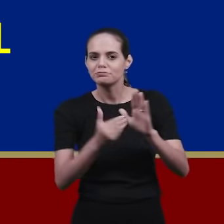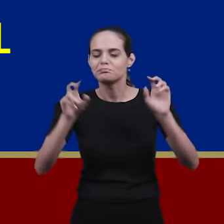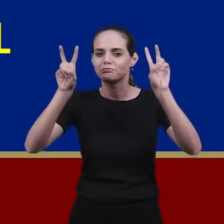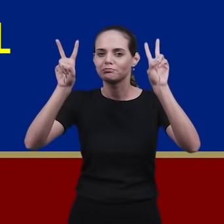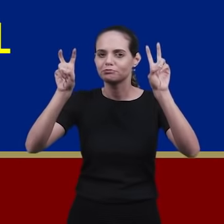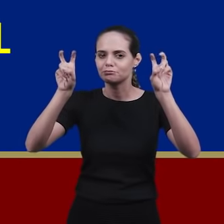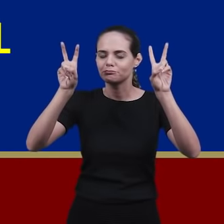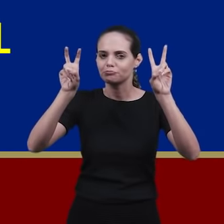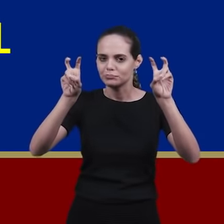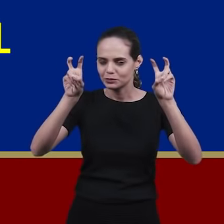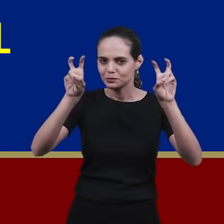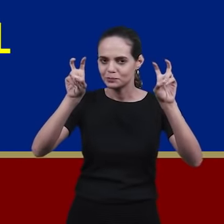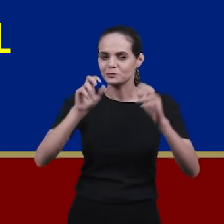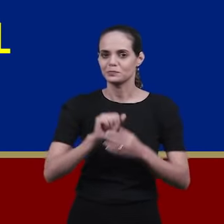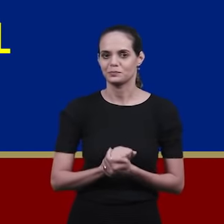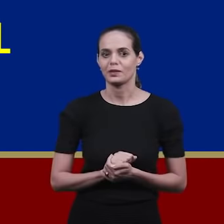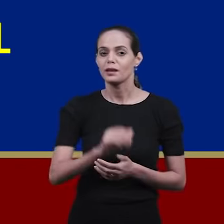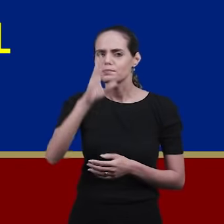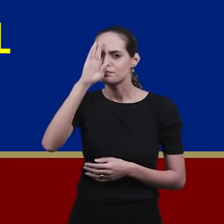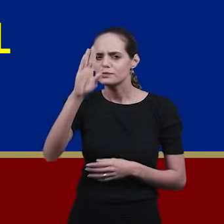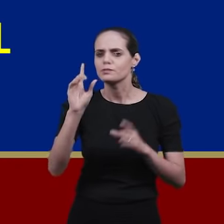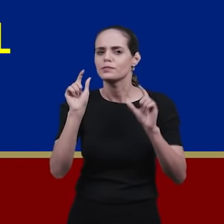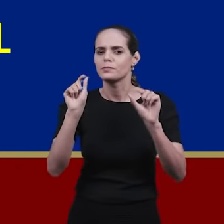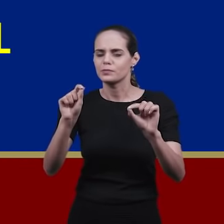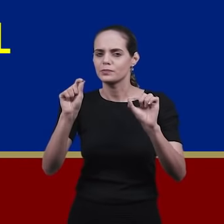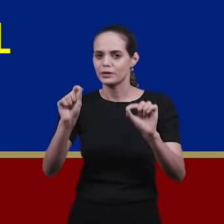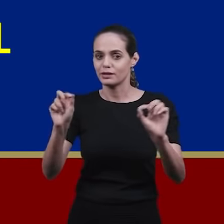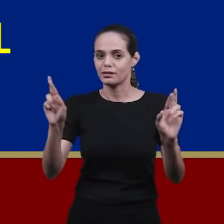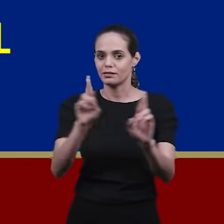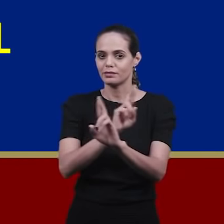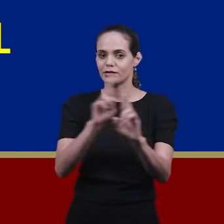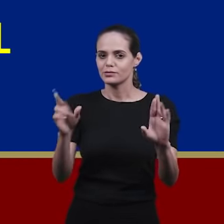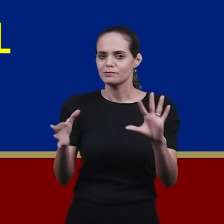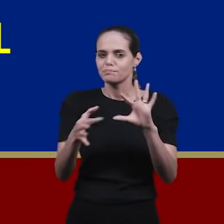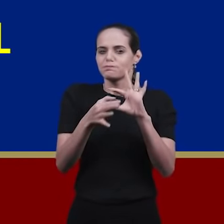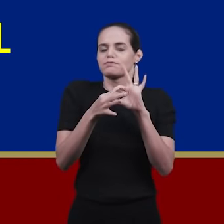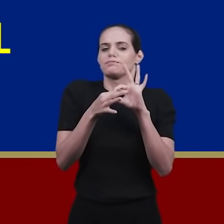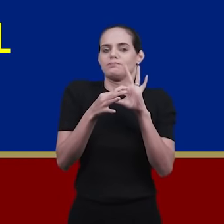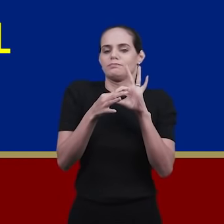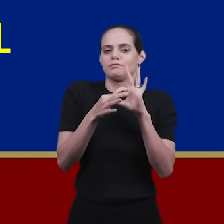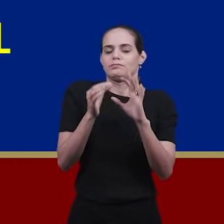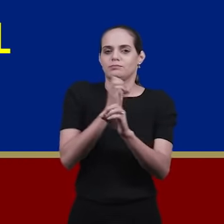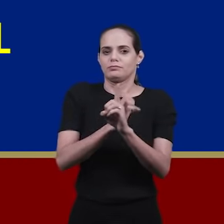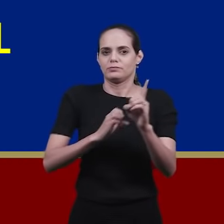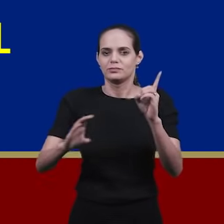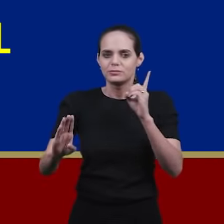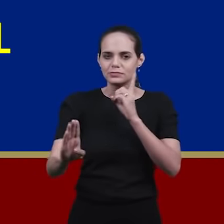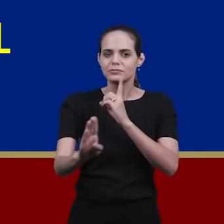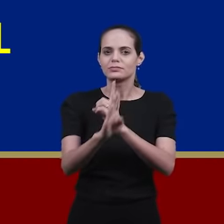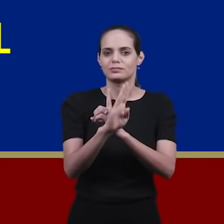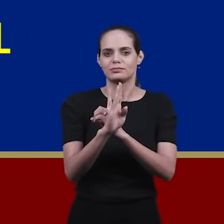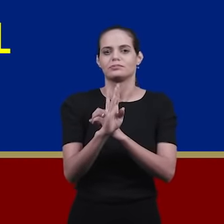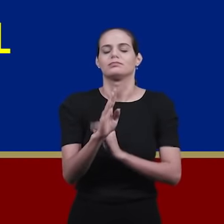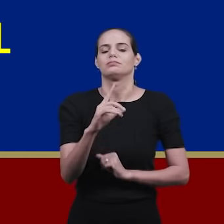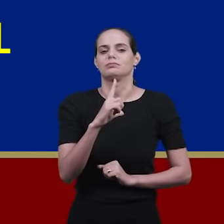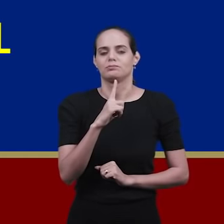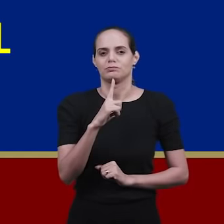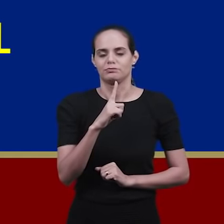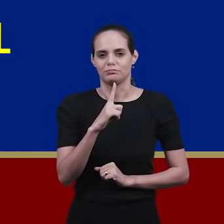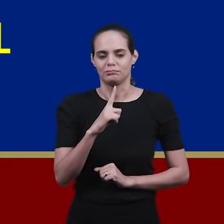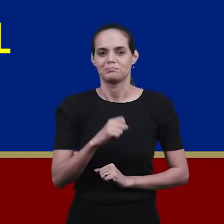destaca, e a ligação do programa ao ensino da escola bíblica dominical. E